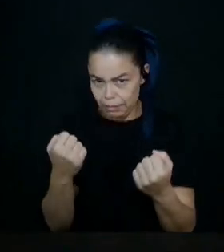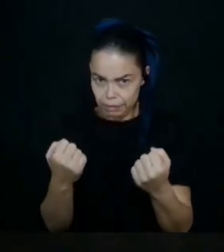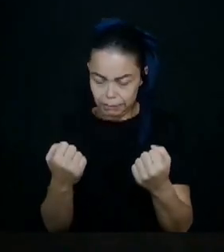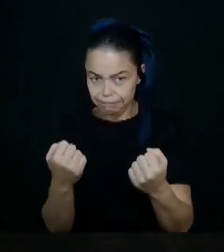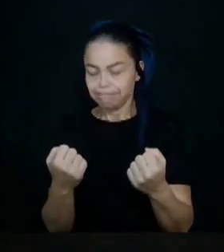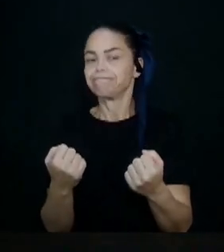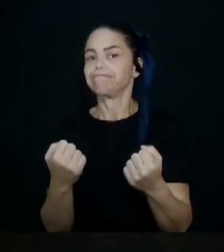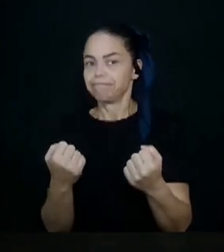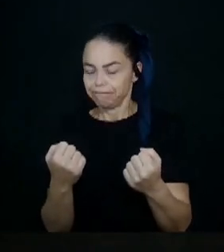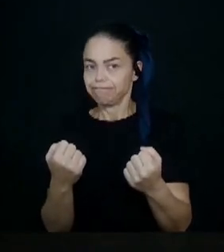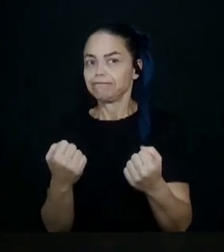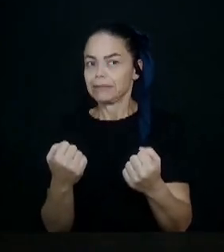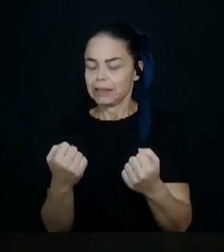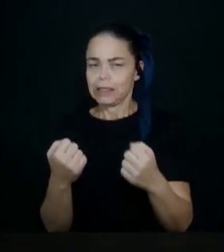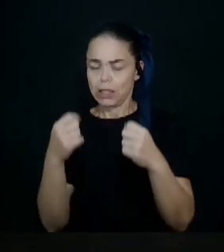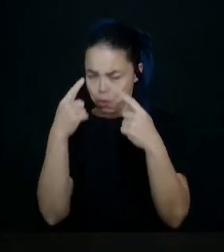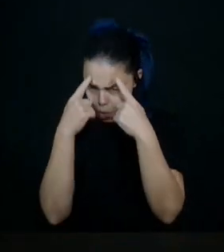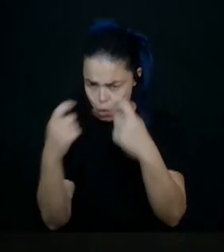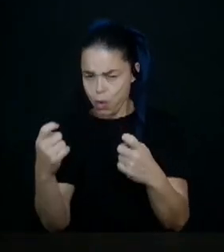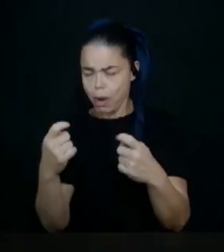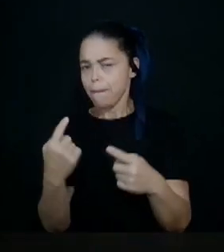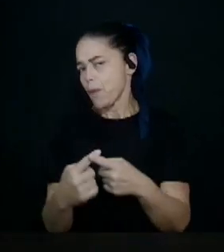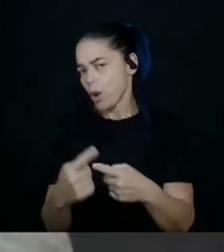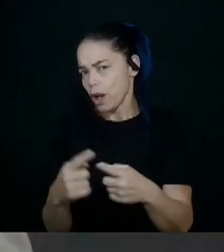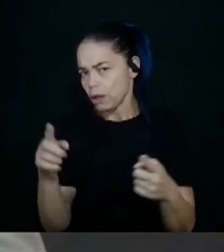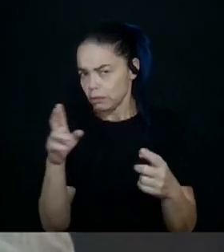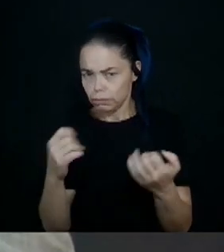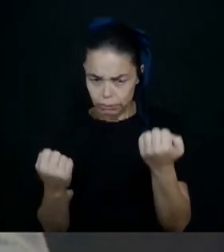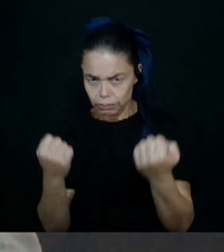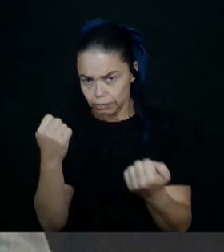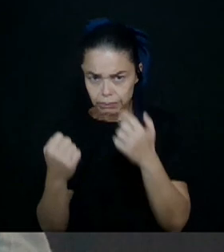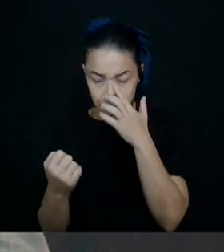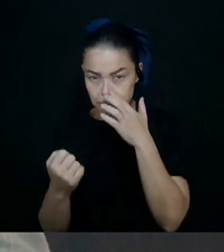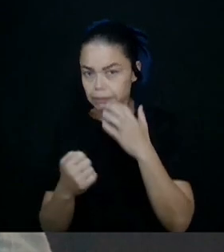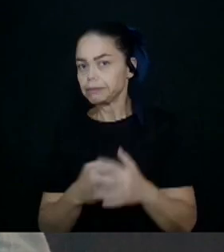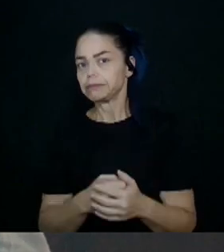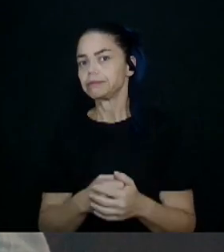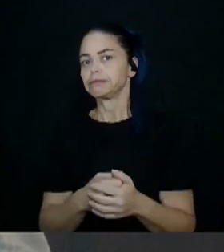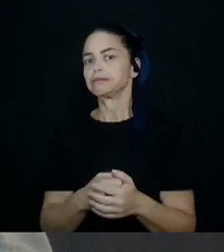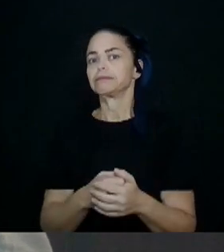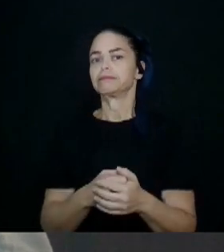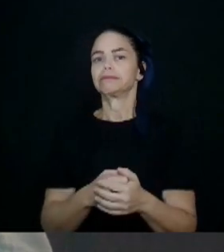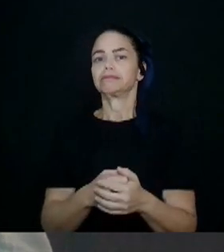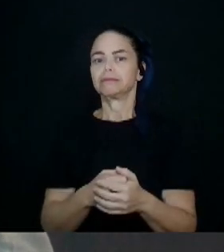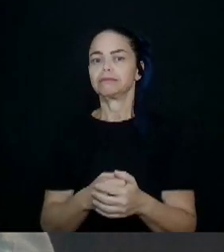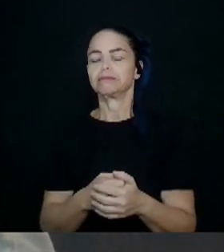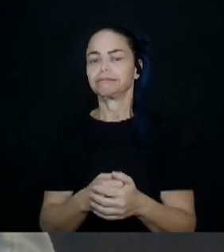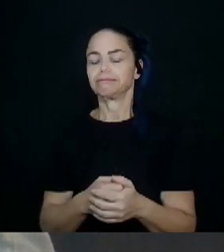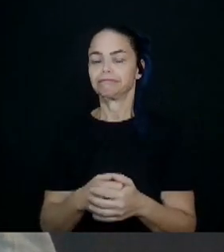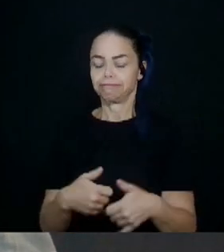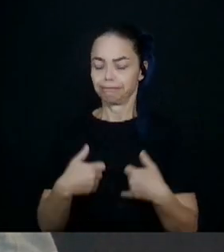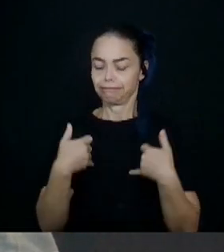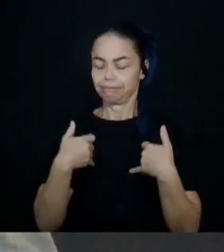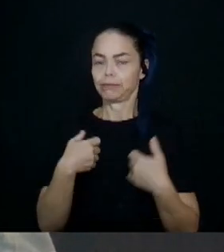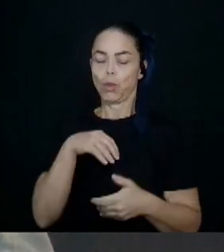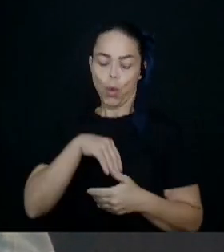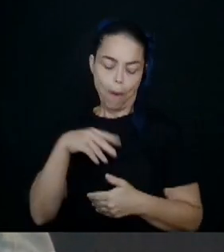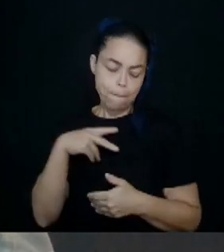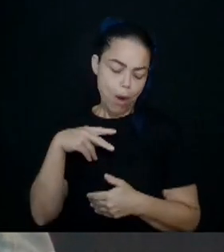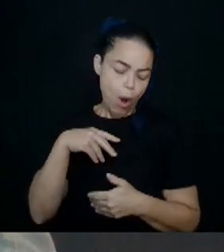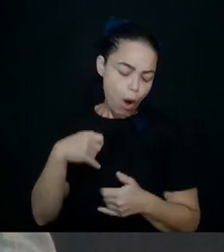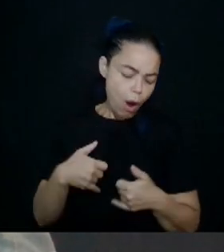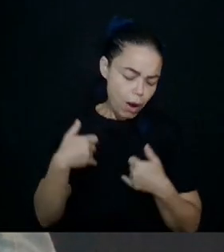de agressividade muitas vezes? Na verdade, podemos começar que a armadura é o ego, né? Uau! Você Adorei. começa